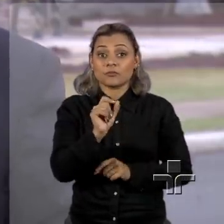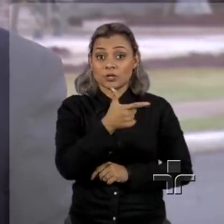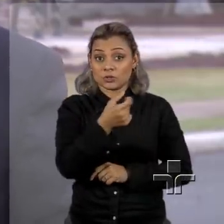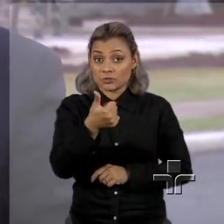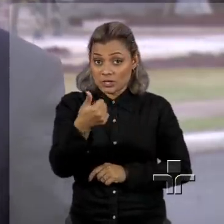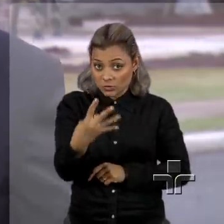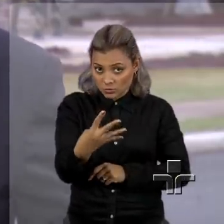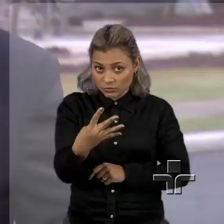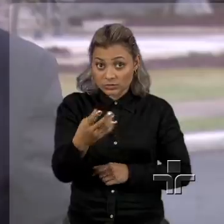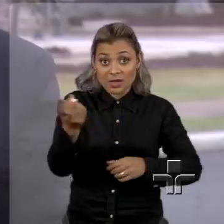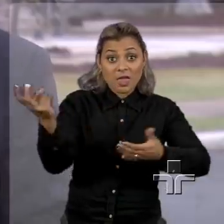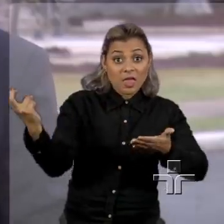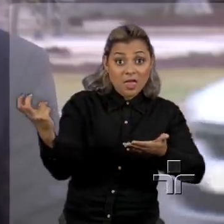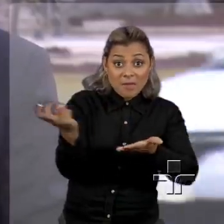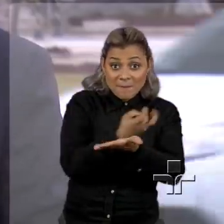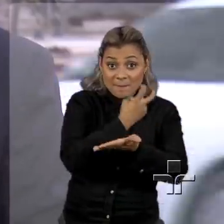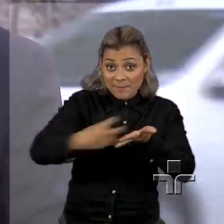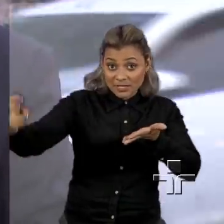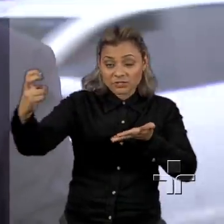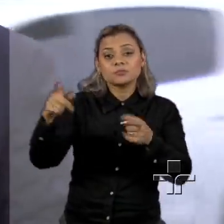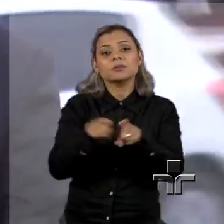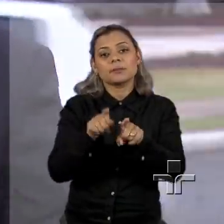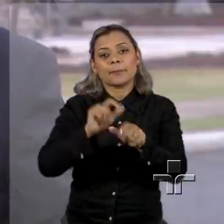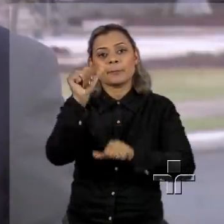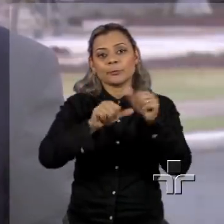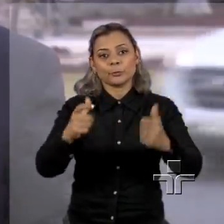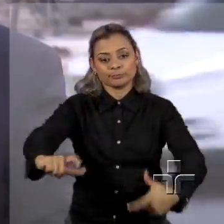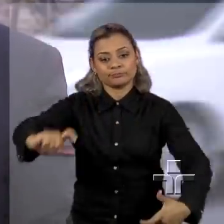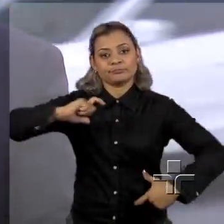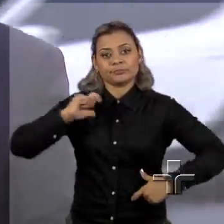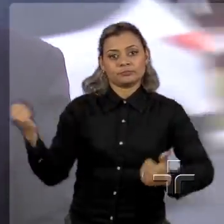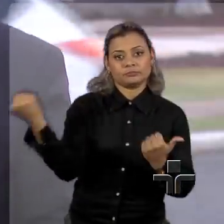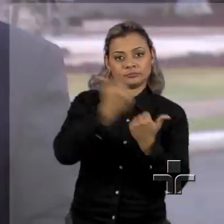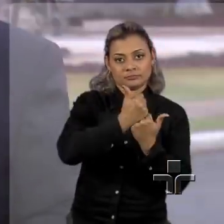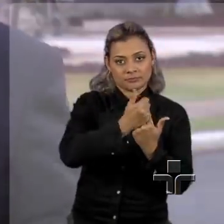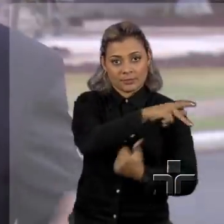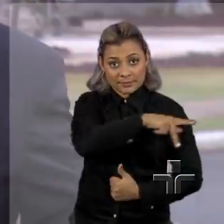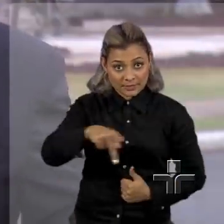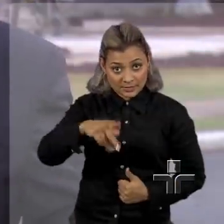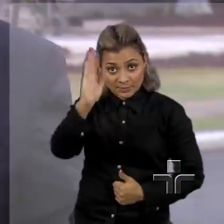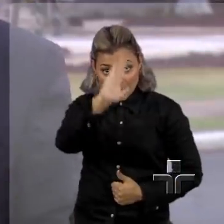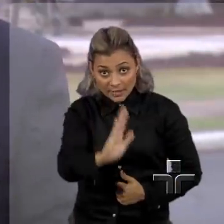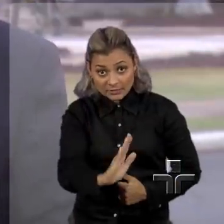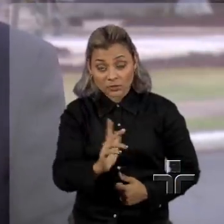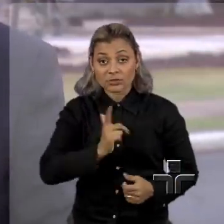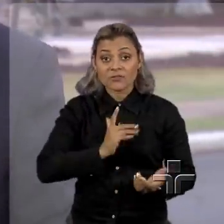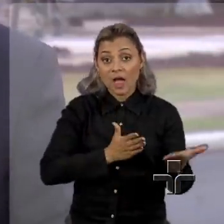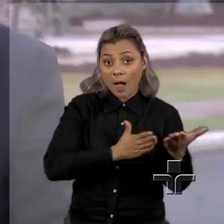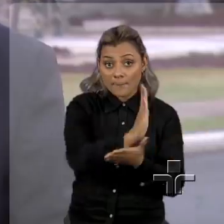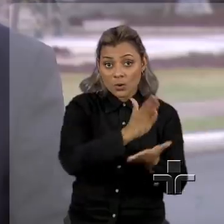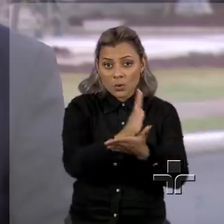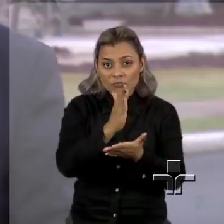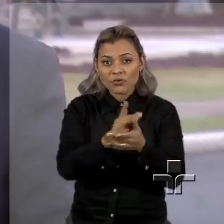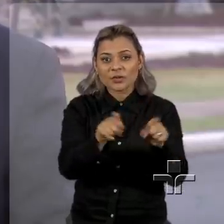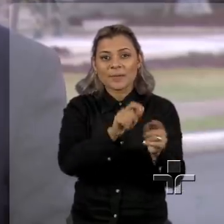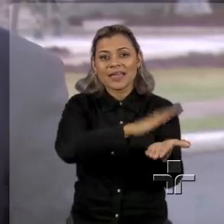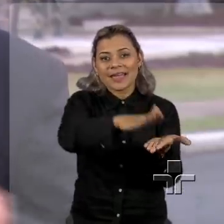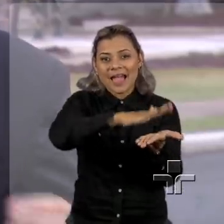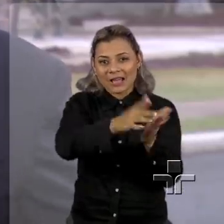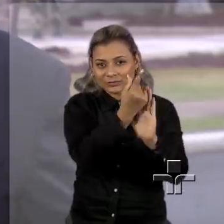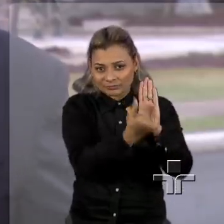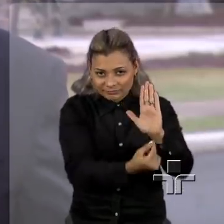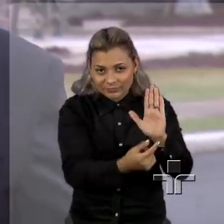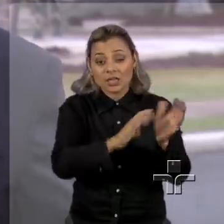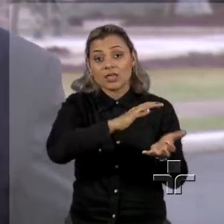presidente Dilma mudou o destino de Temer. Ele assumiu a presidência do país, aprovou medidas como o controle dos gastos públicos